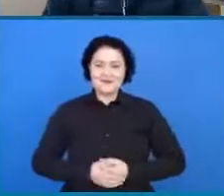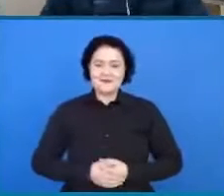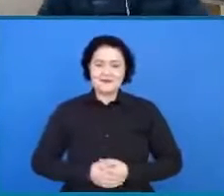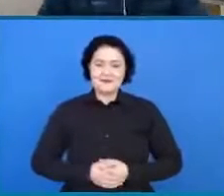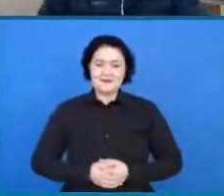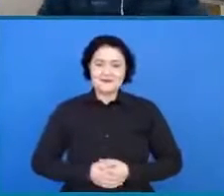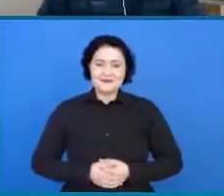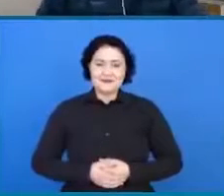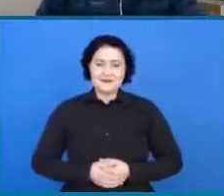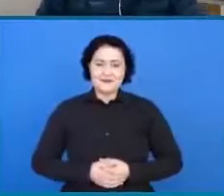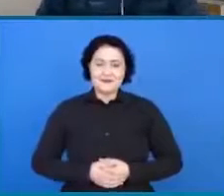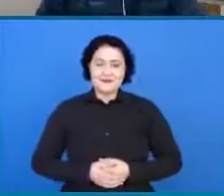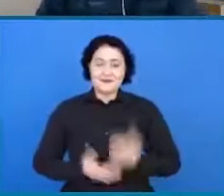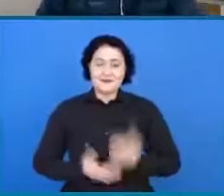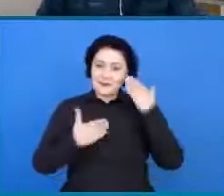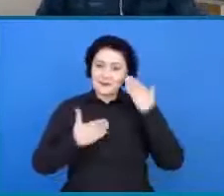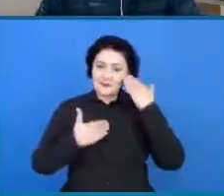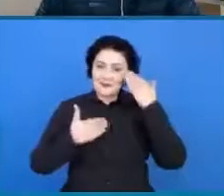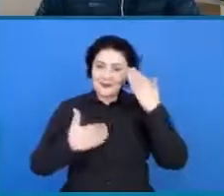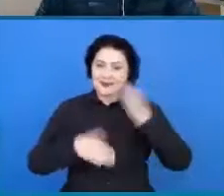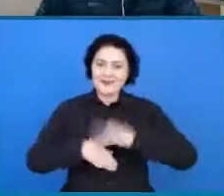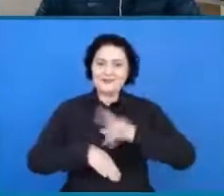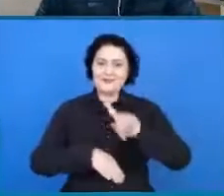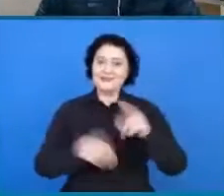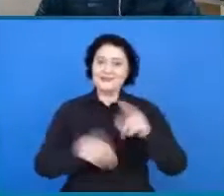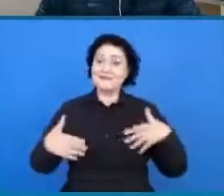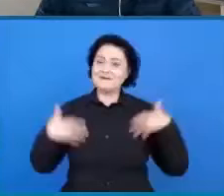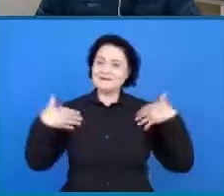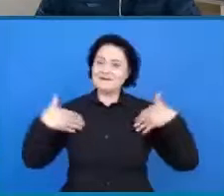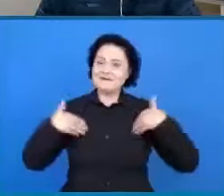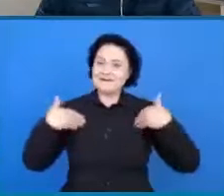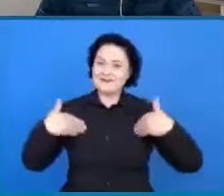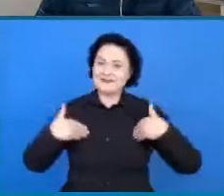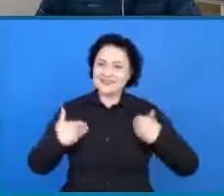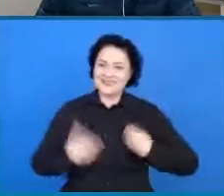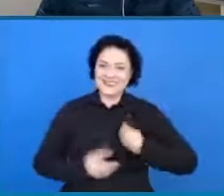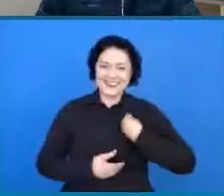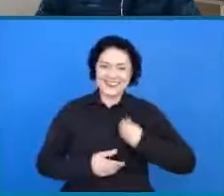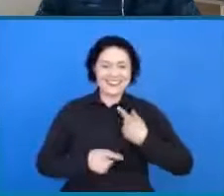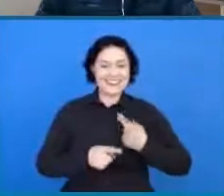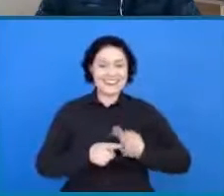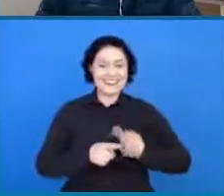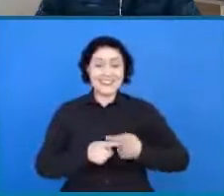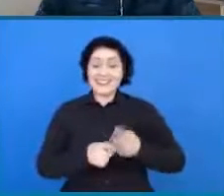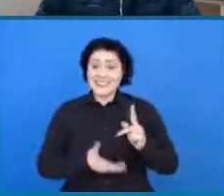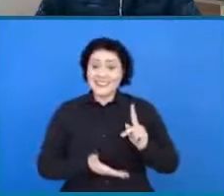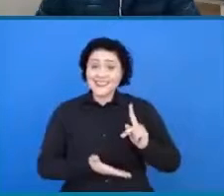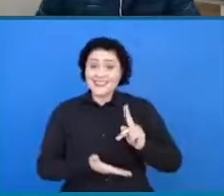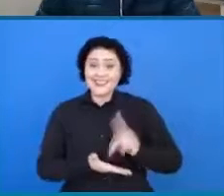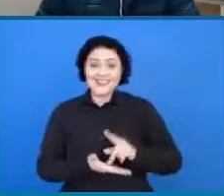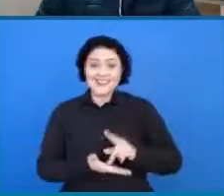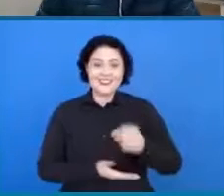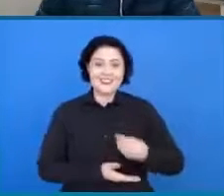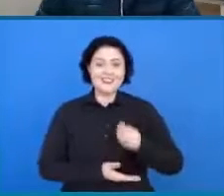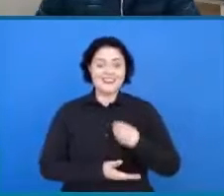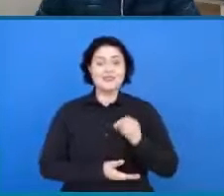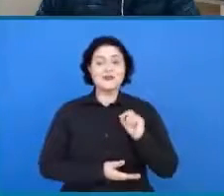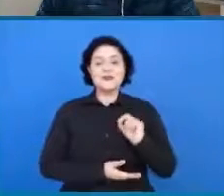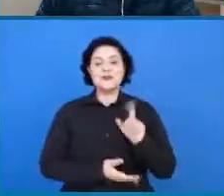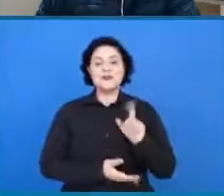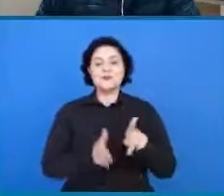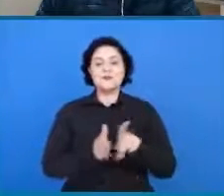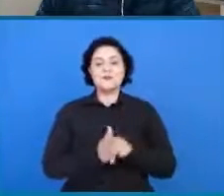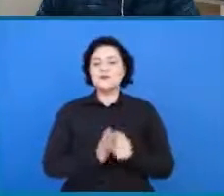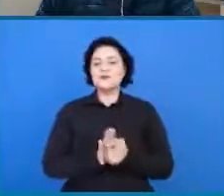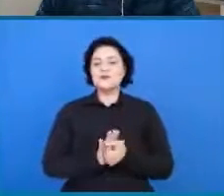obrigada eu achei que você está tão animado tão animado porque de verdade nós já estamos